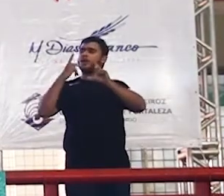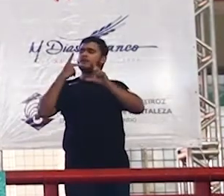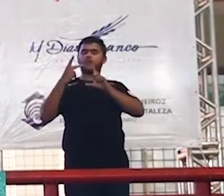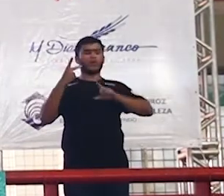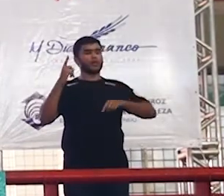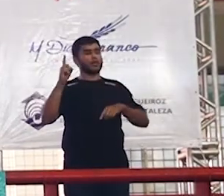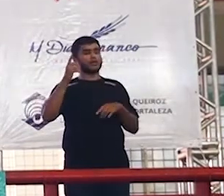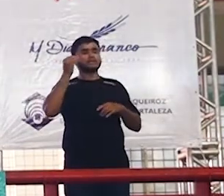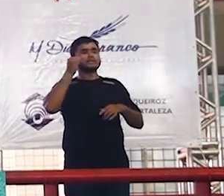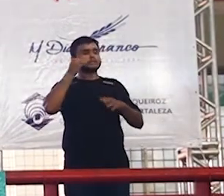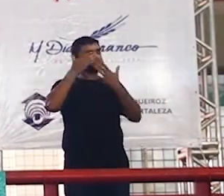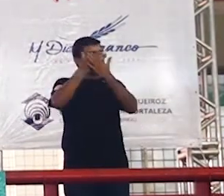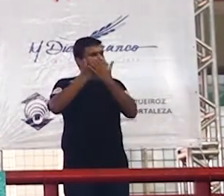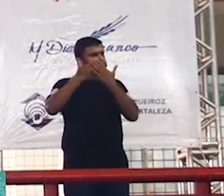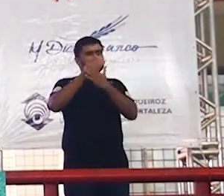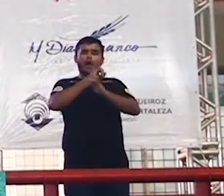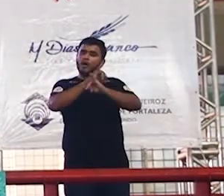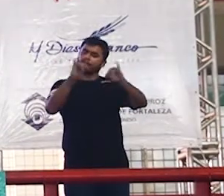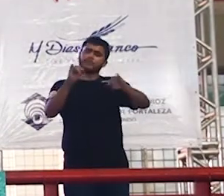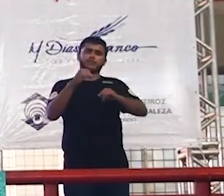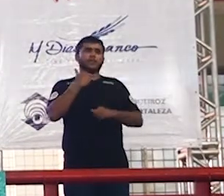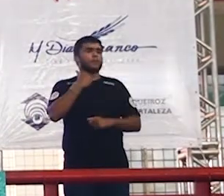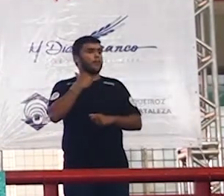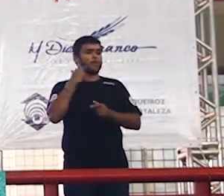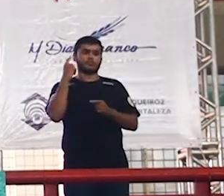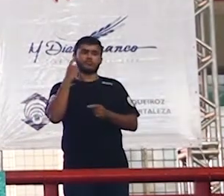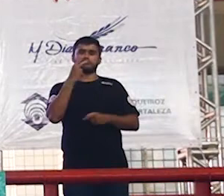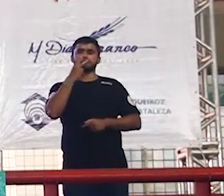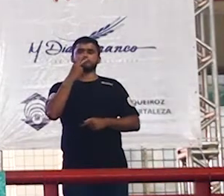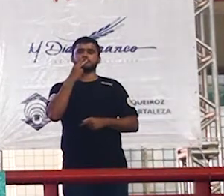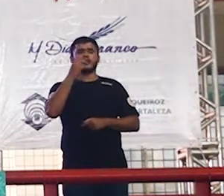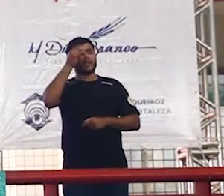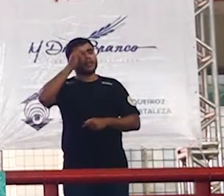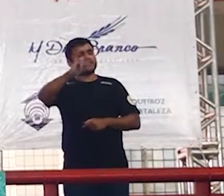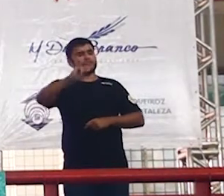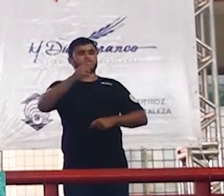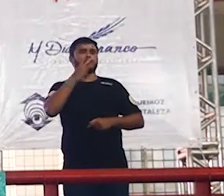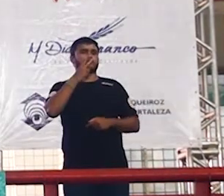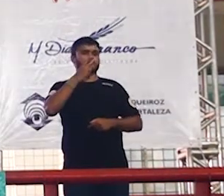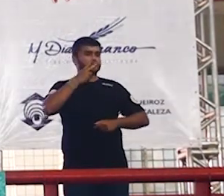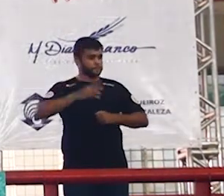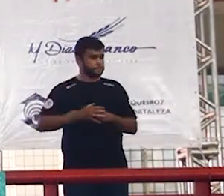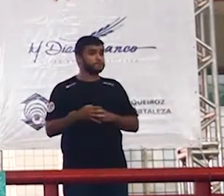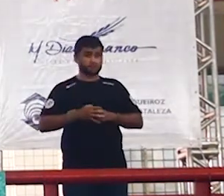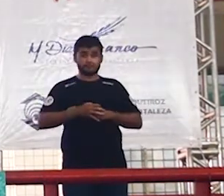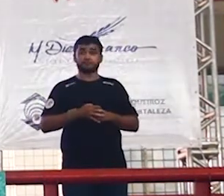convencer o receptor a não fumar, é uma campanha publicitária.